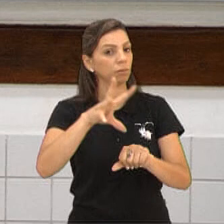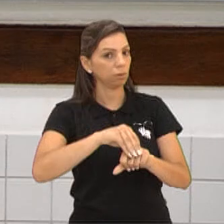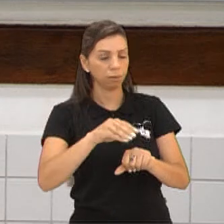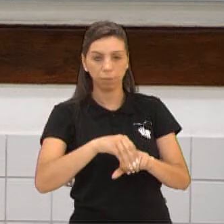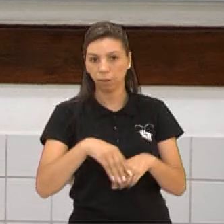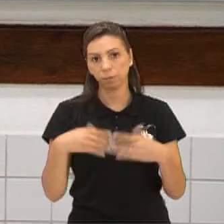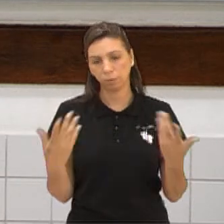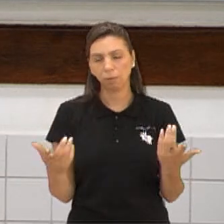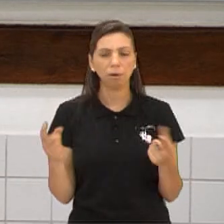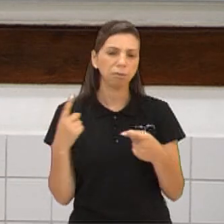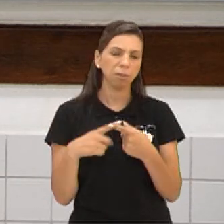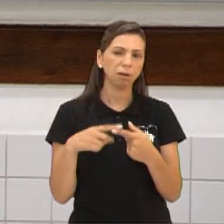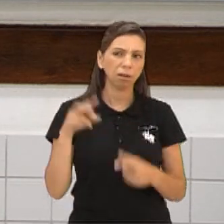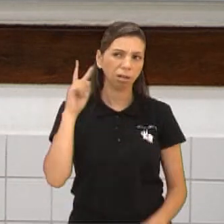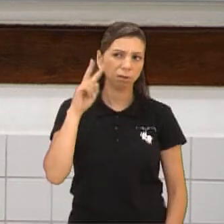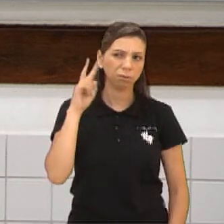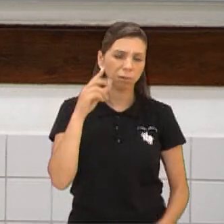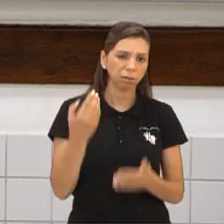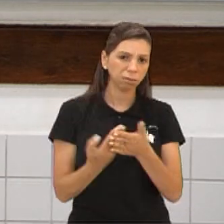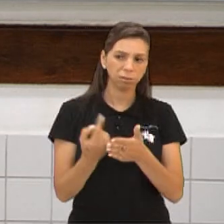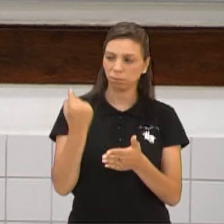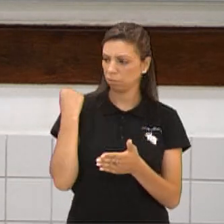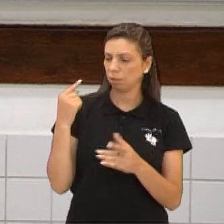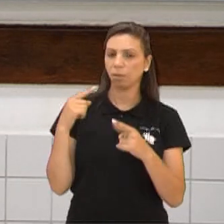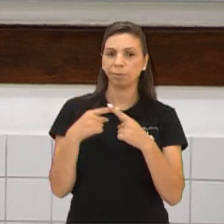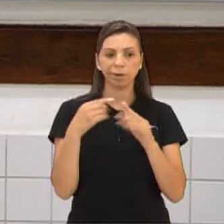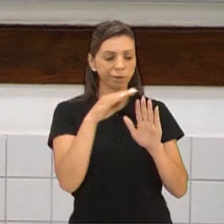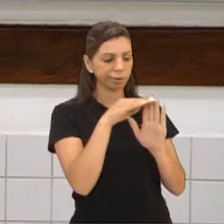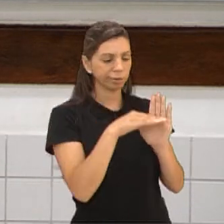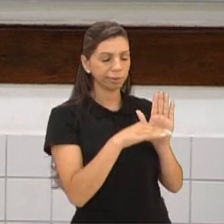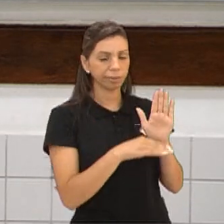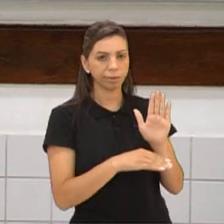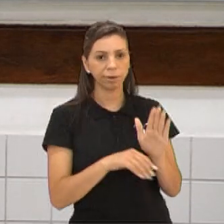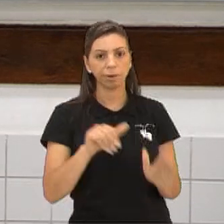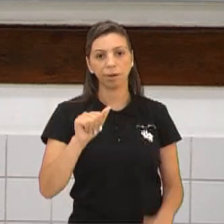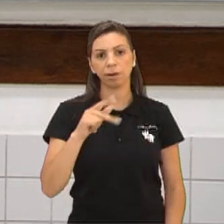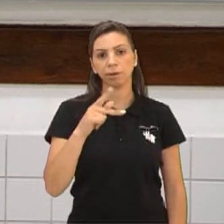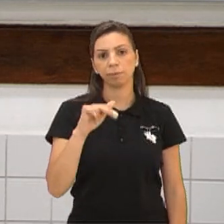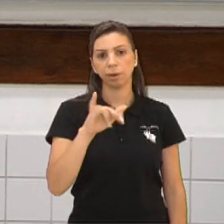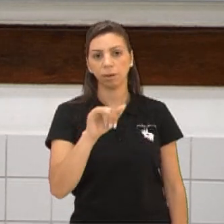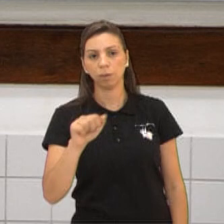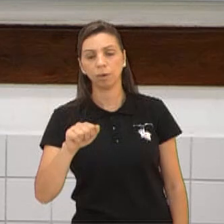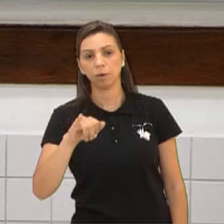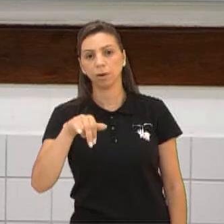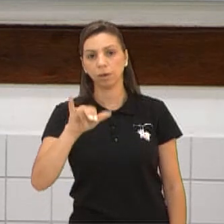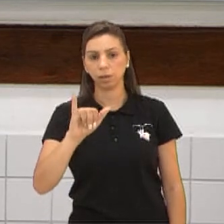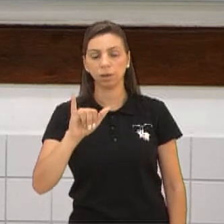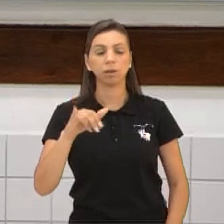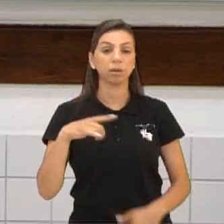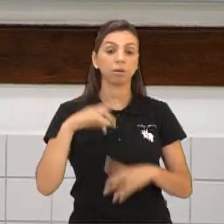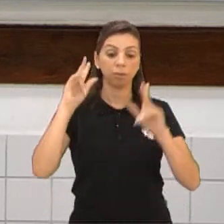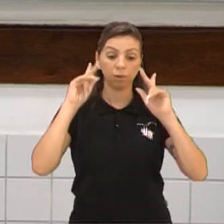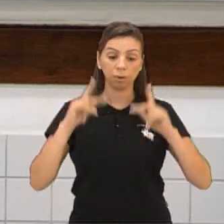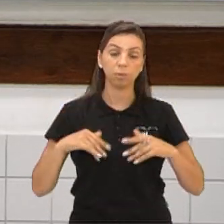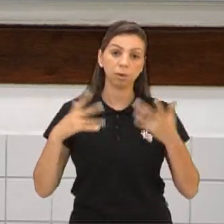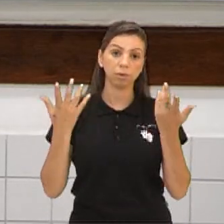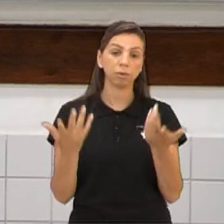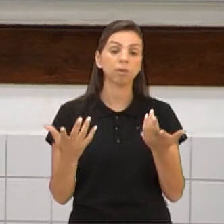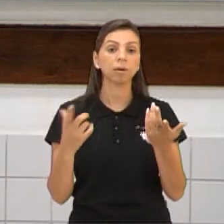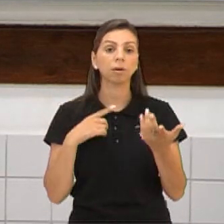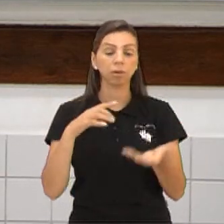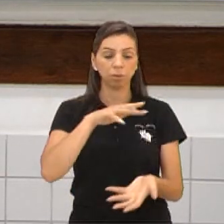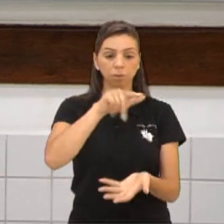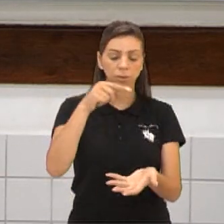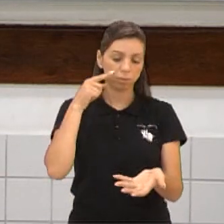Por que relembrar isso se isso foi da última aula? Lembre-se, as categorias a priori permitem com que o ser humano, se deparando sobre o universo à